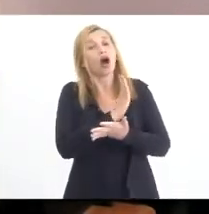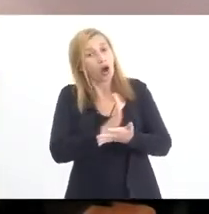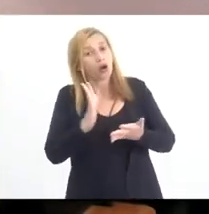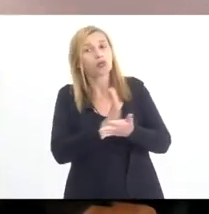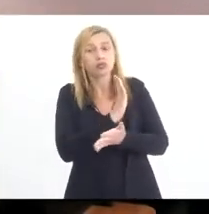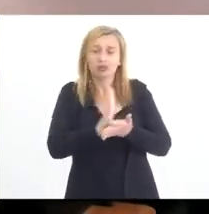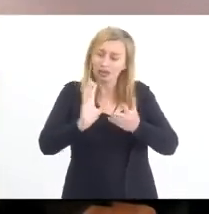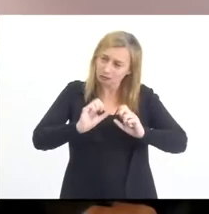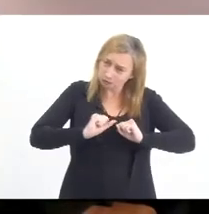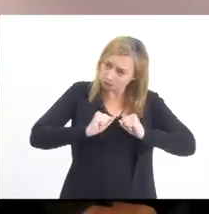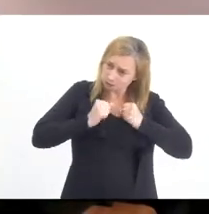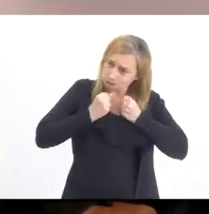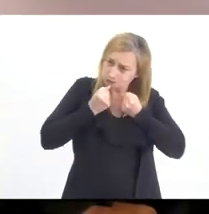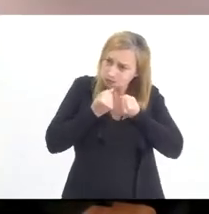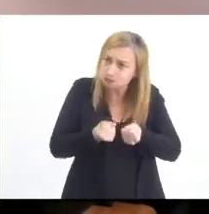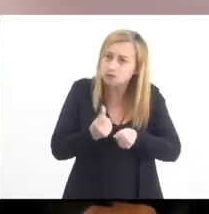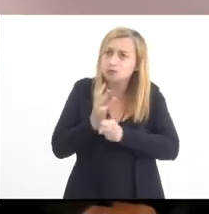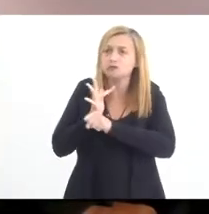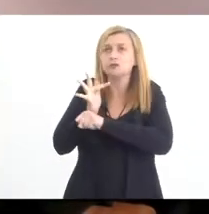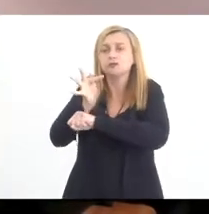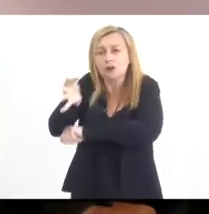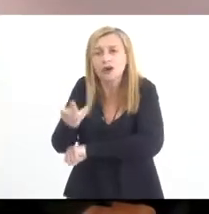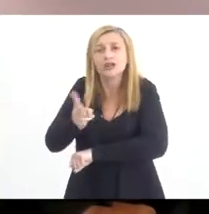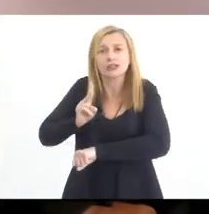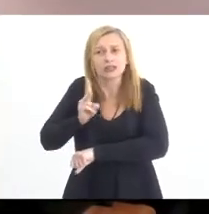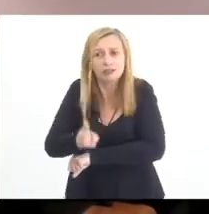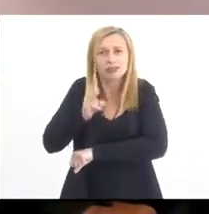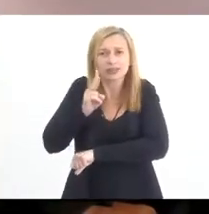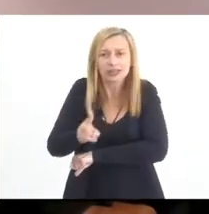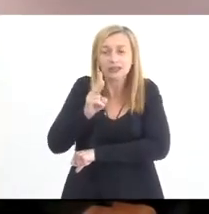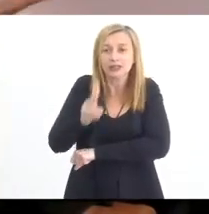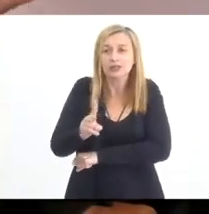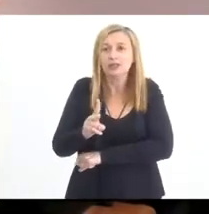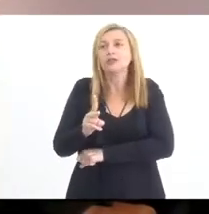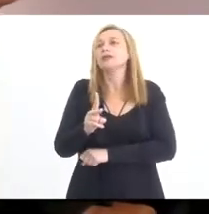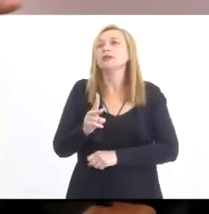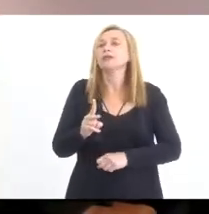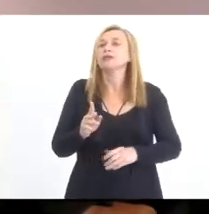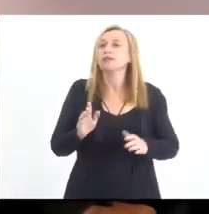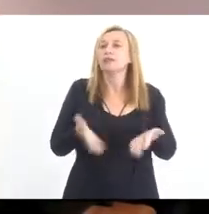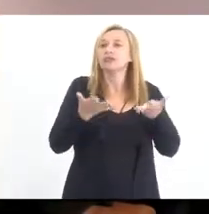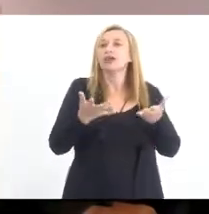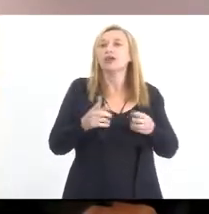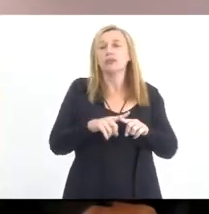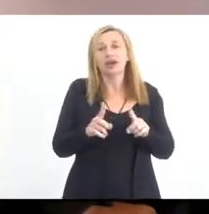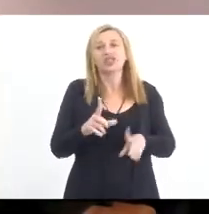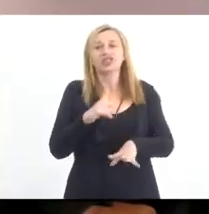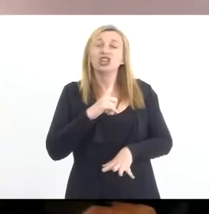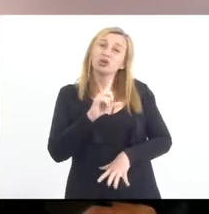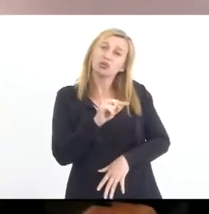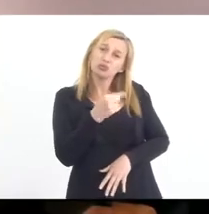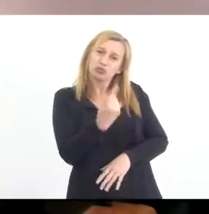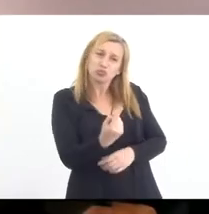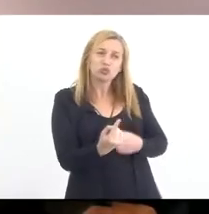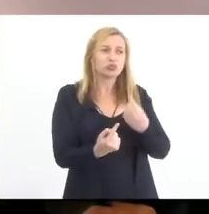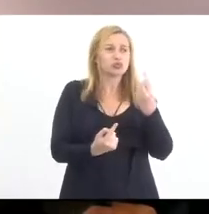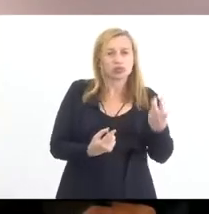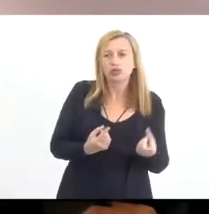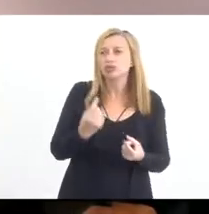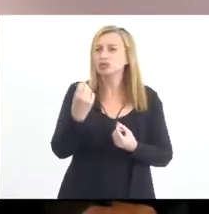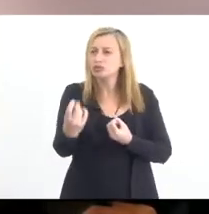que, enfim, têm a esperança sempre naquela coisa e agora deu um estímulo. Mas existe